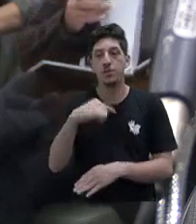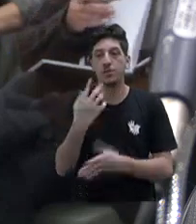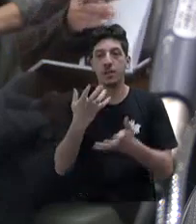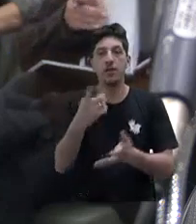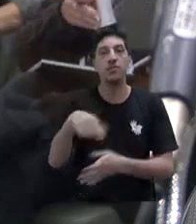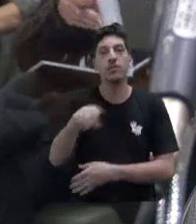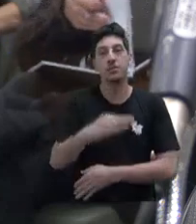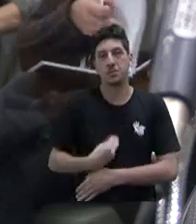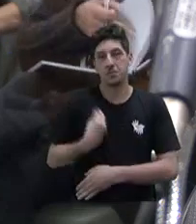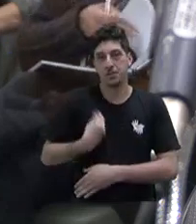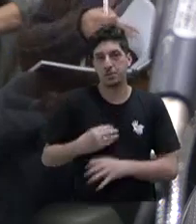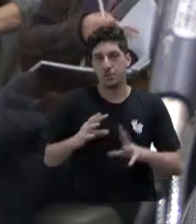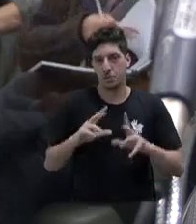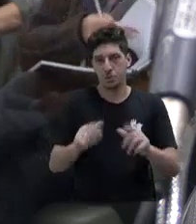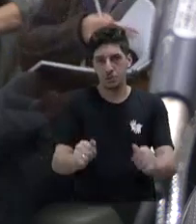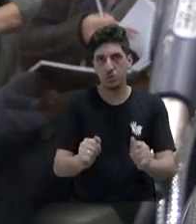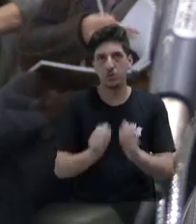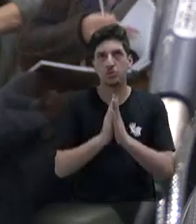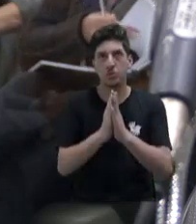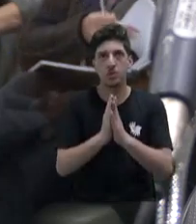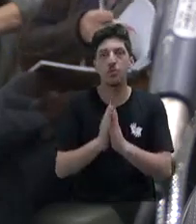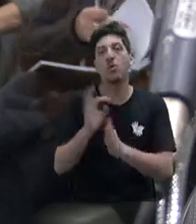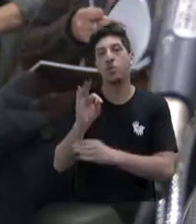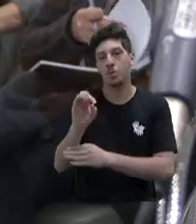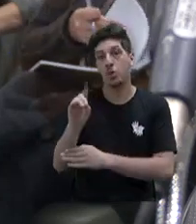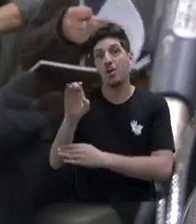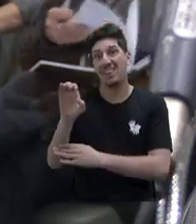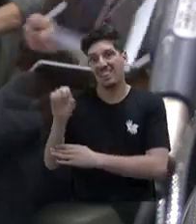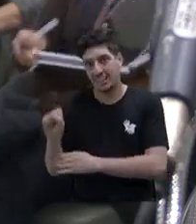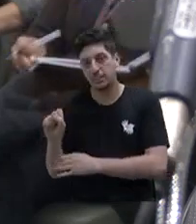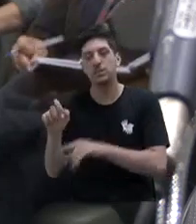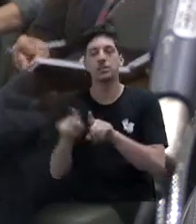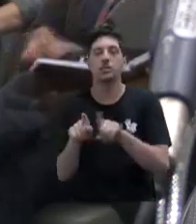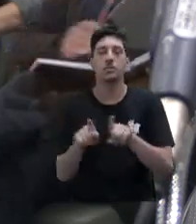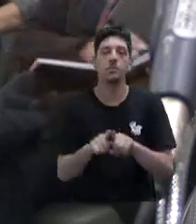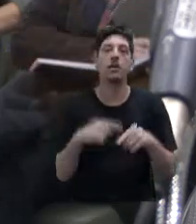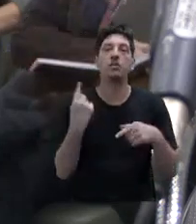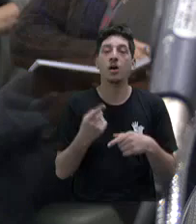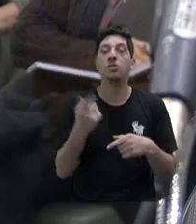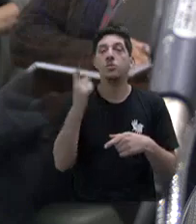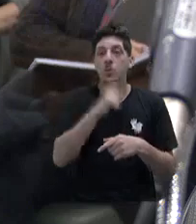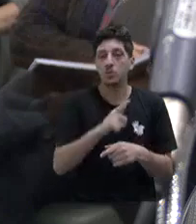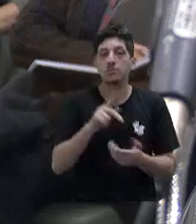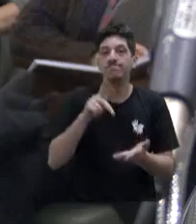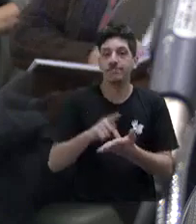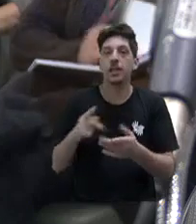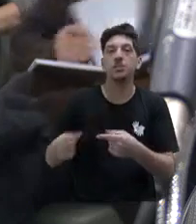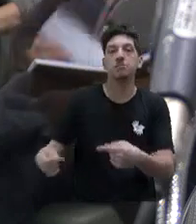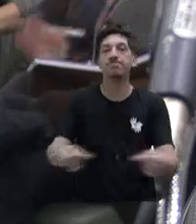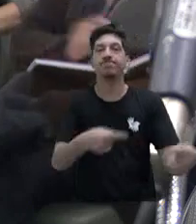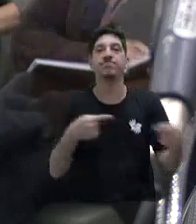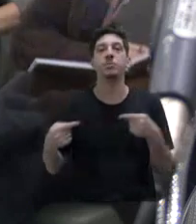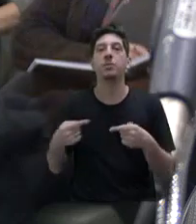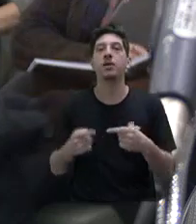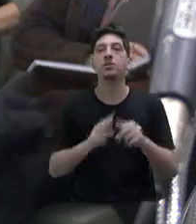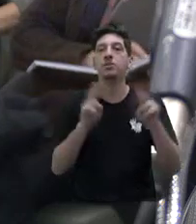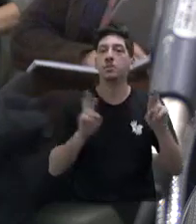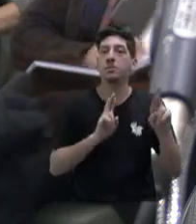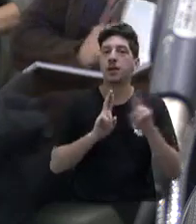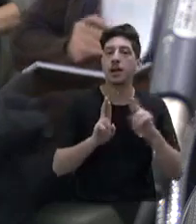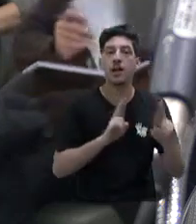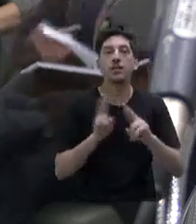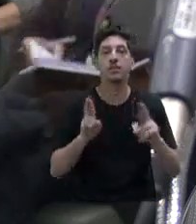de todas e todos e todes para que a gente possa, de fato, ter um debate na relação